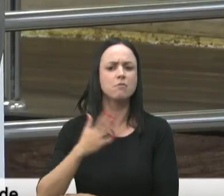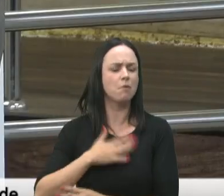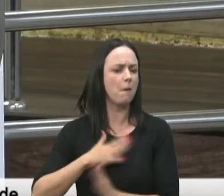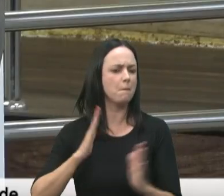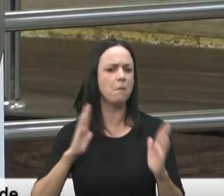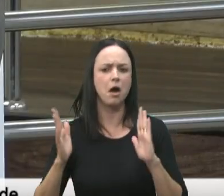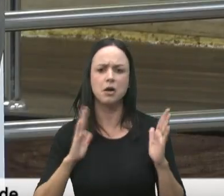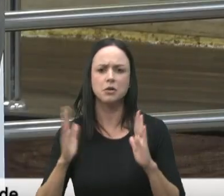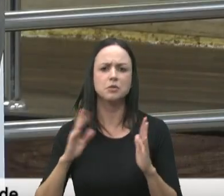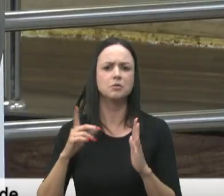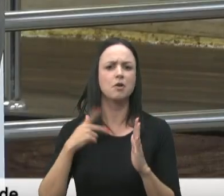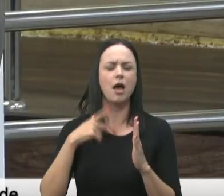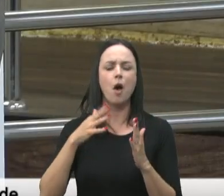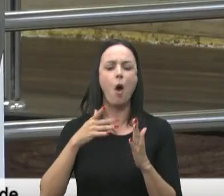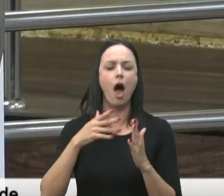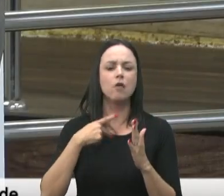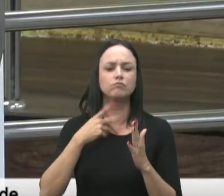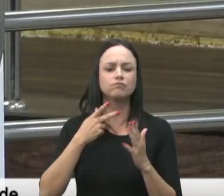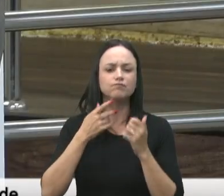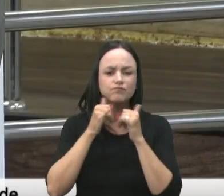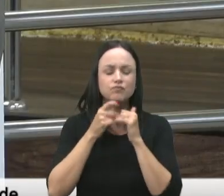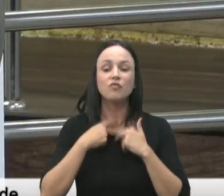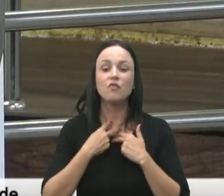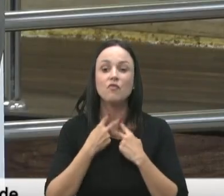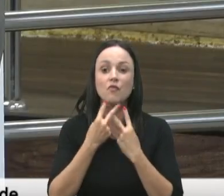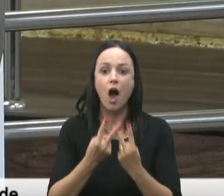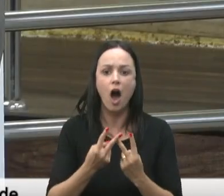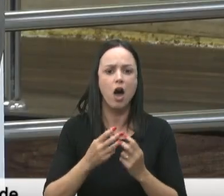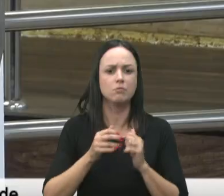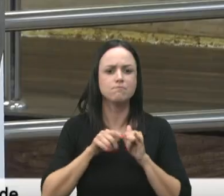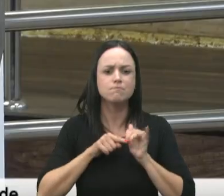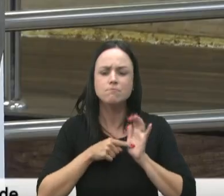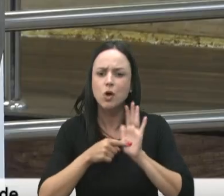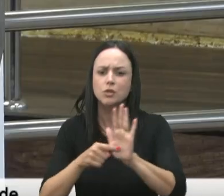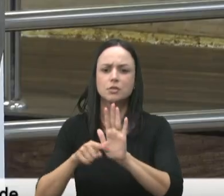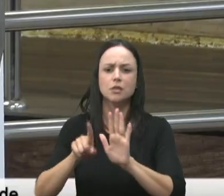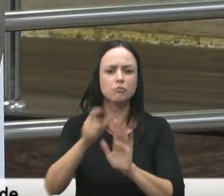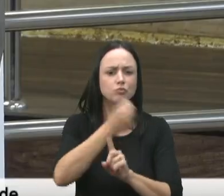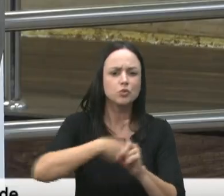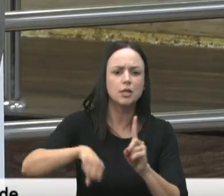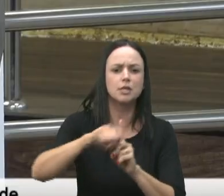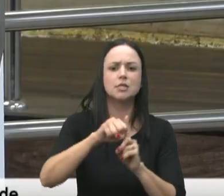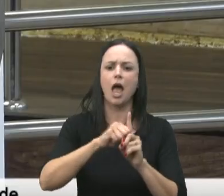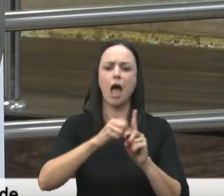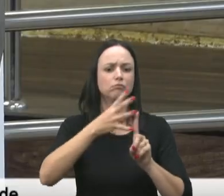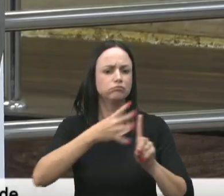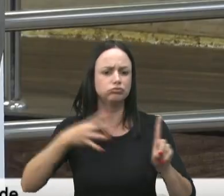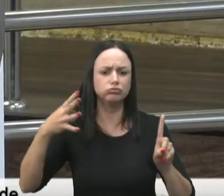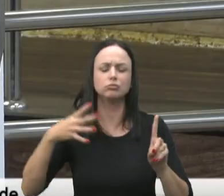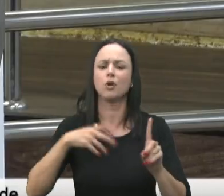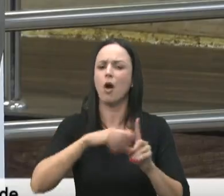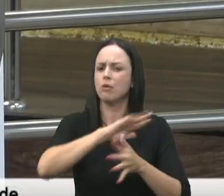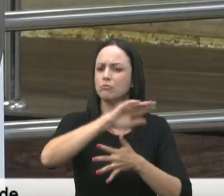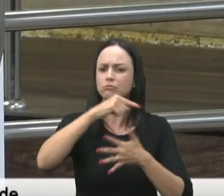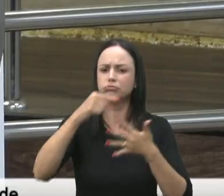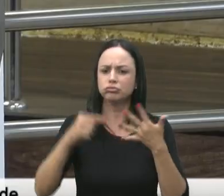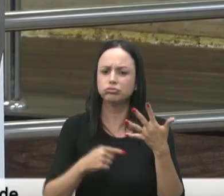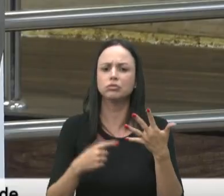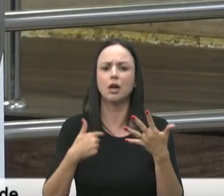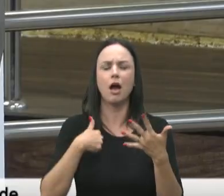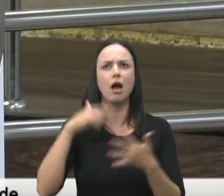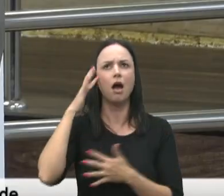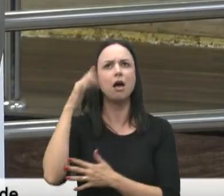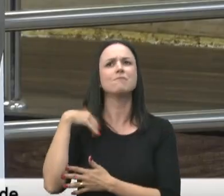uma trincheira, um porta-voz da realidade da população LGBT, de várias outras pautas, me possibilitou imaginar que eu poderia estar aqui